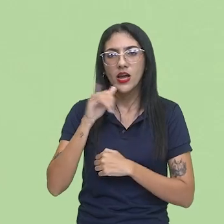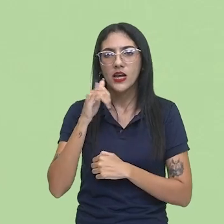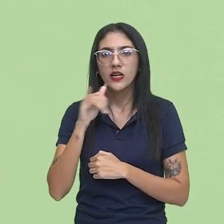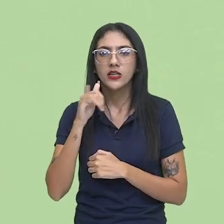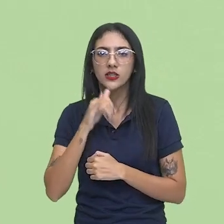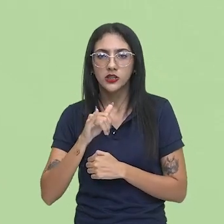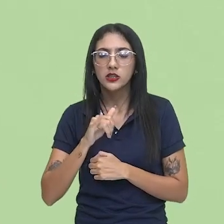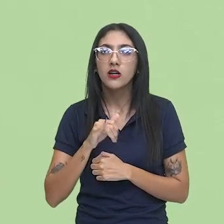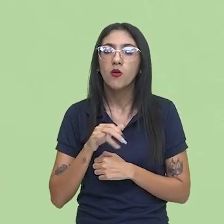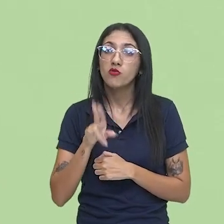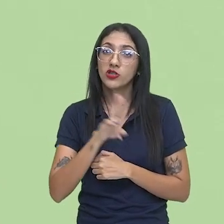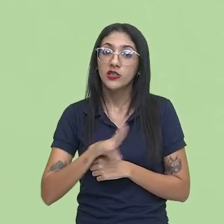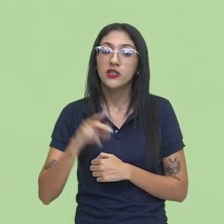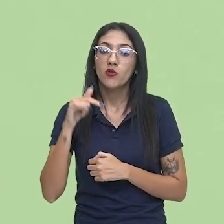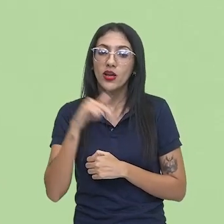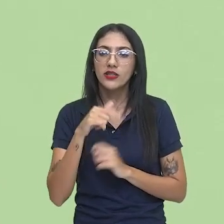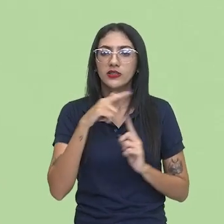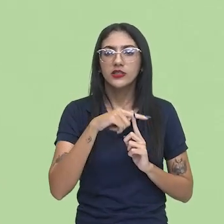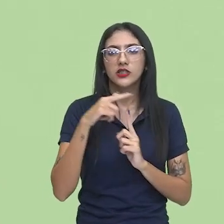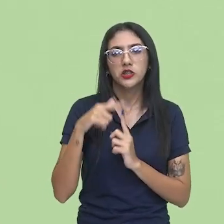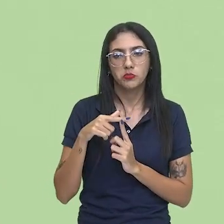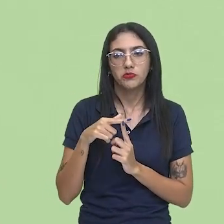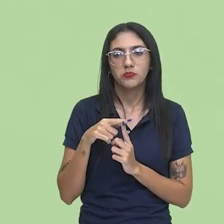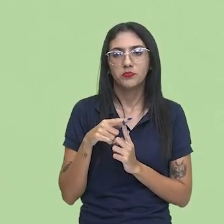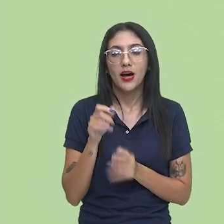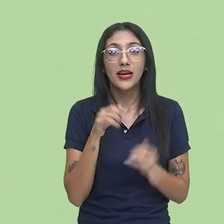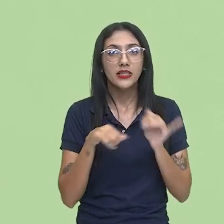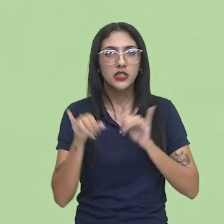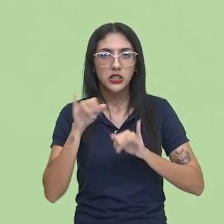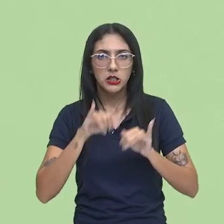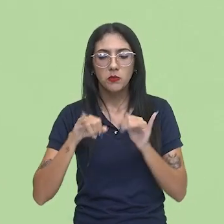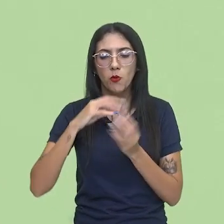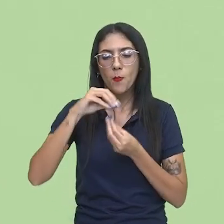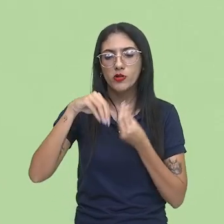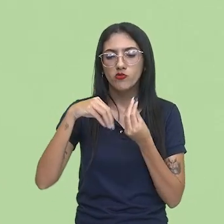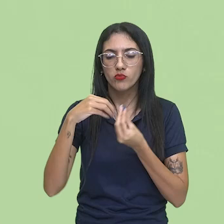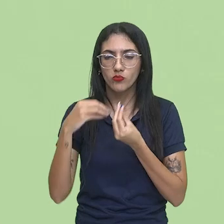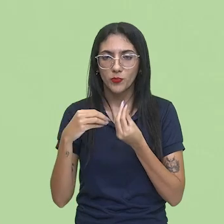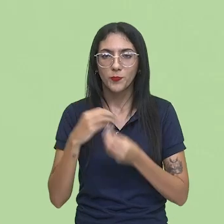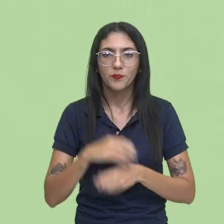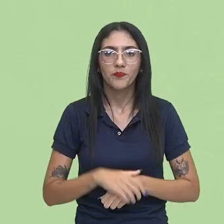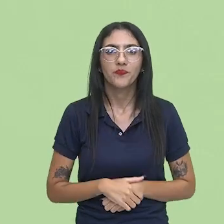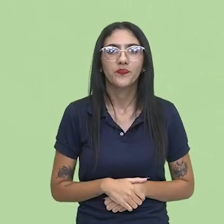da quimiossíntese. Então, o que é